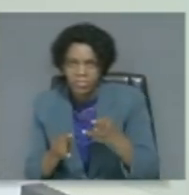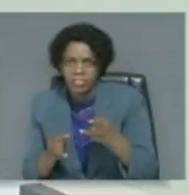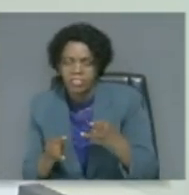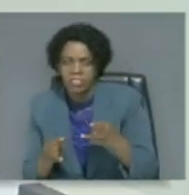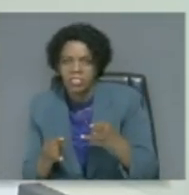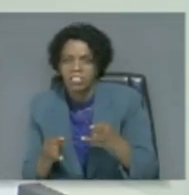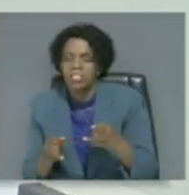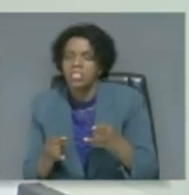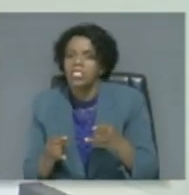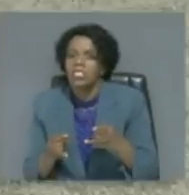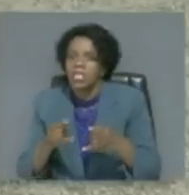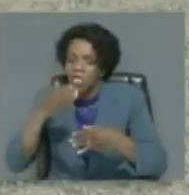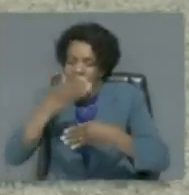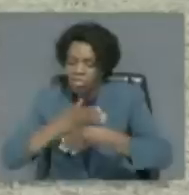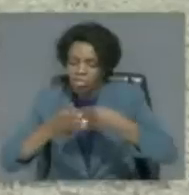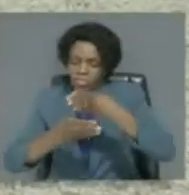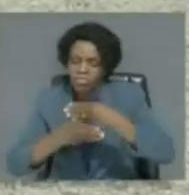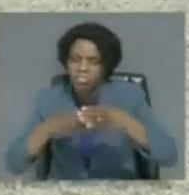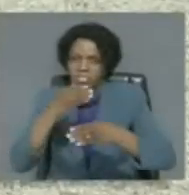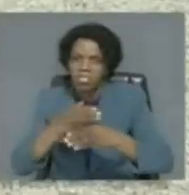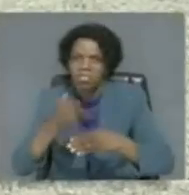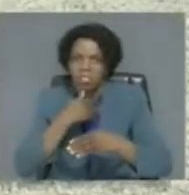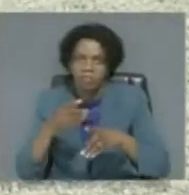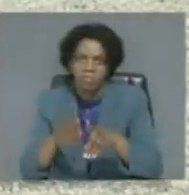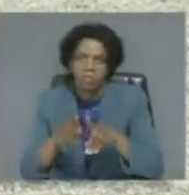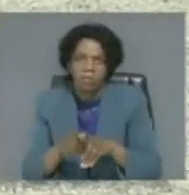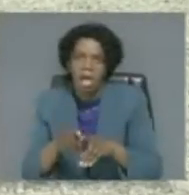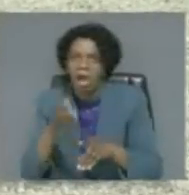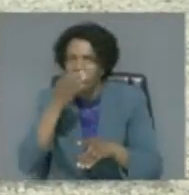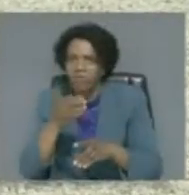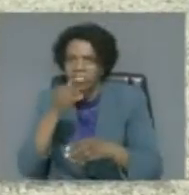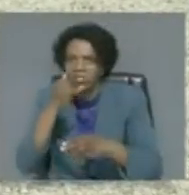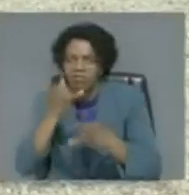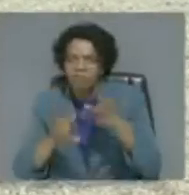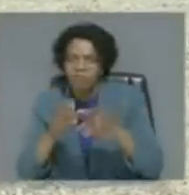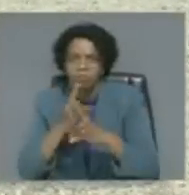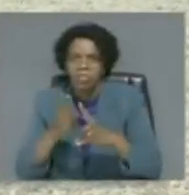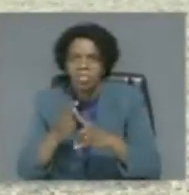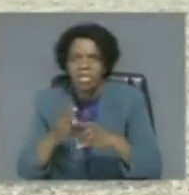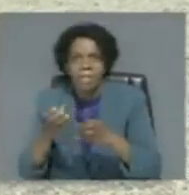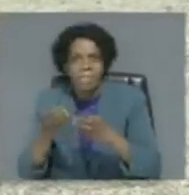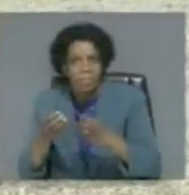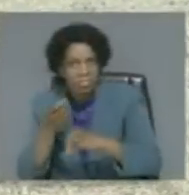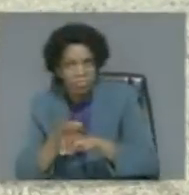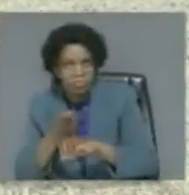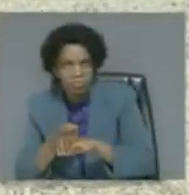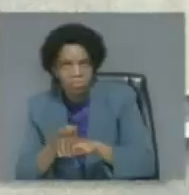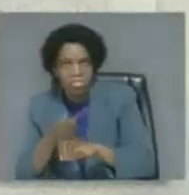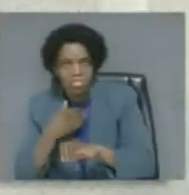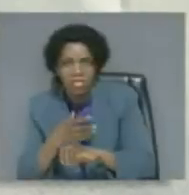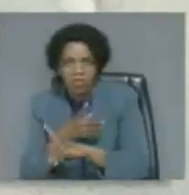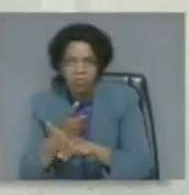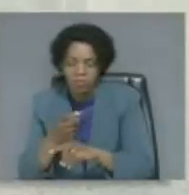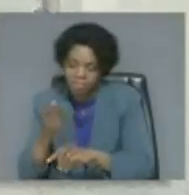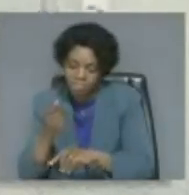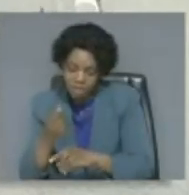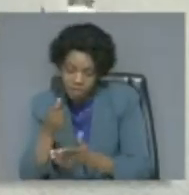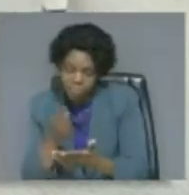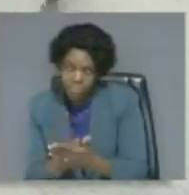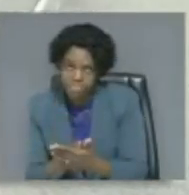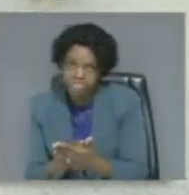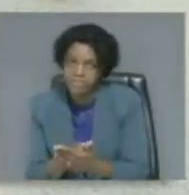concluímos, e digo finalmente porque tivemos muitos constrangimentos de ordem administrativa, a resolução da questão do